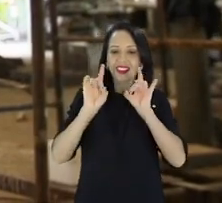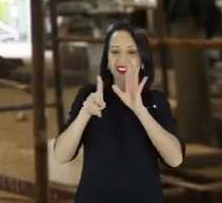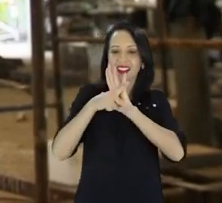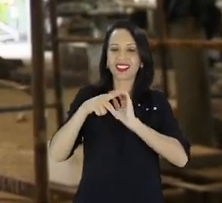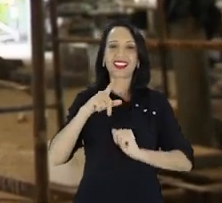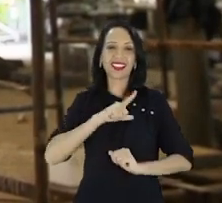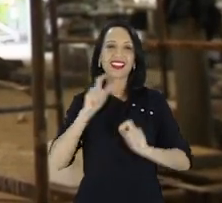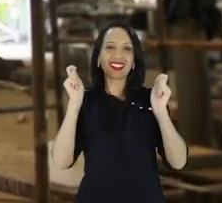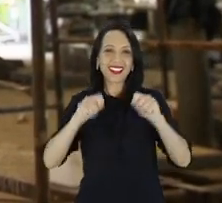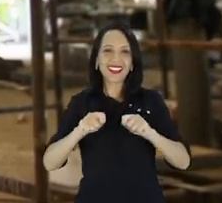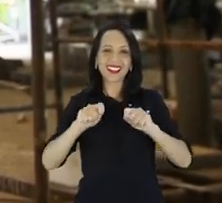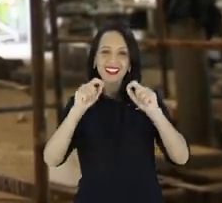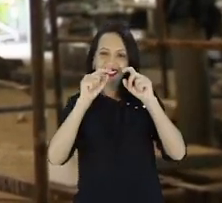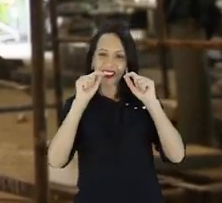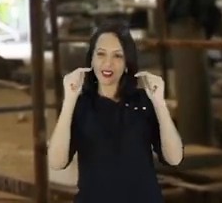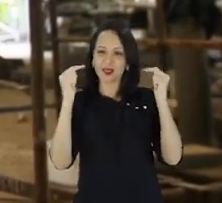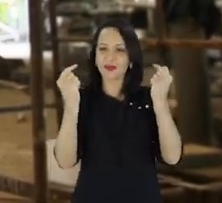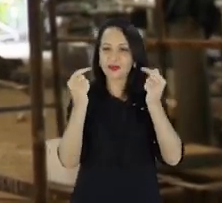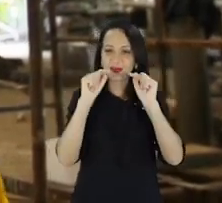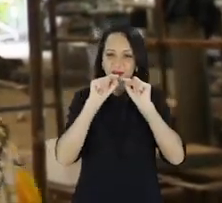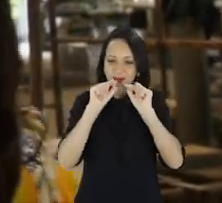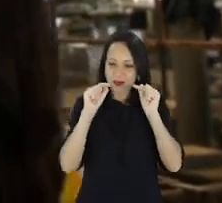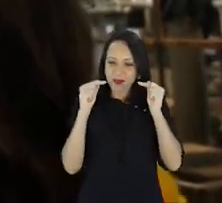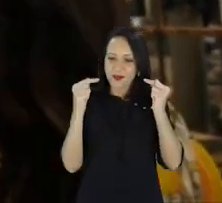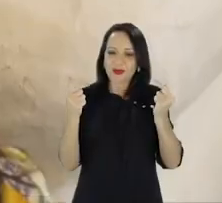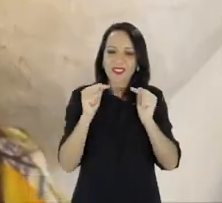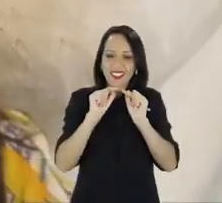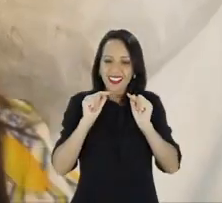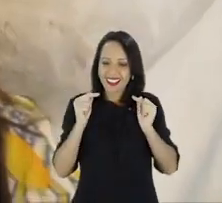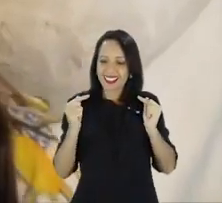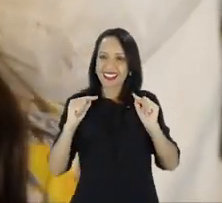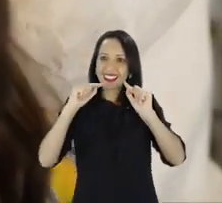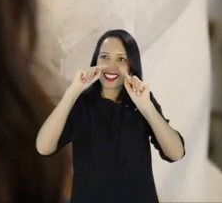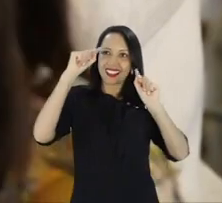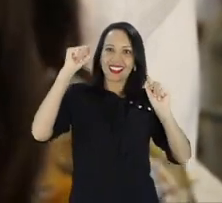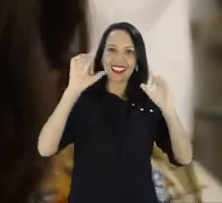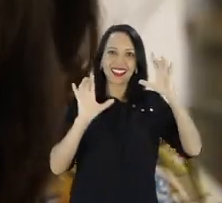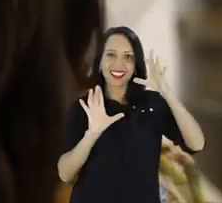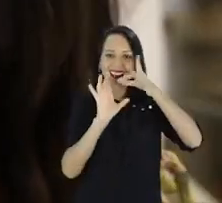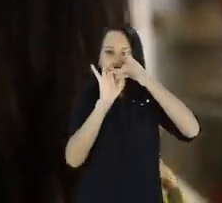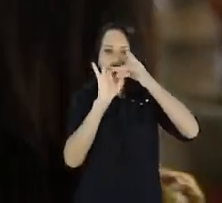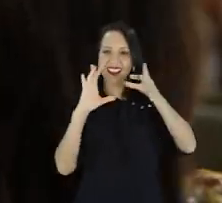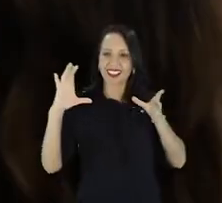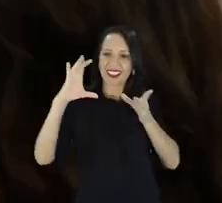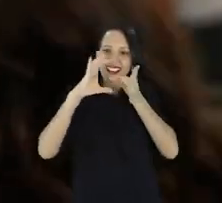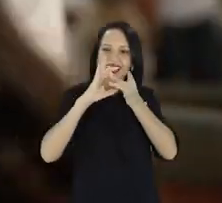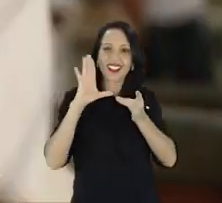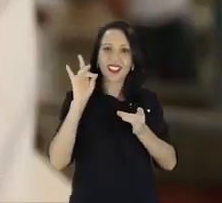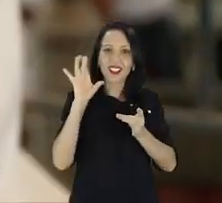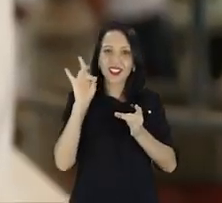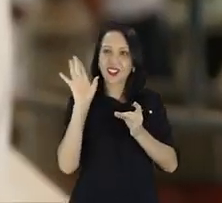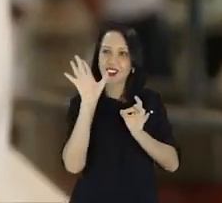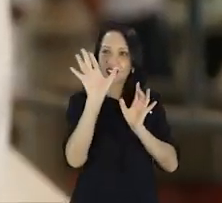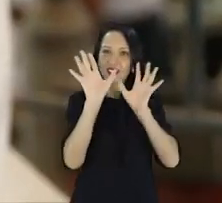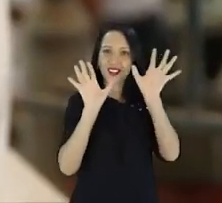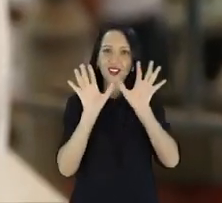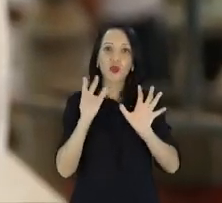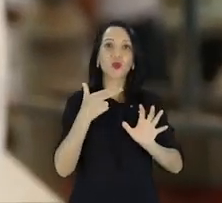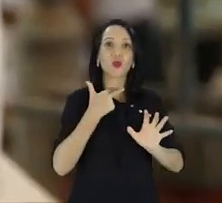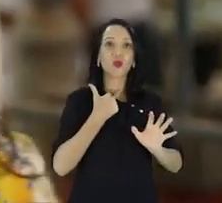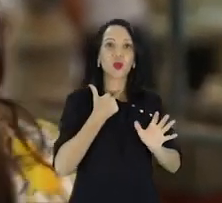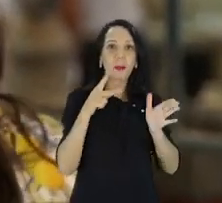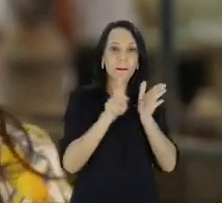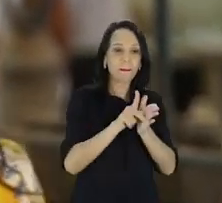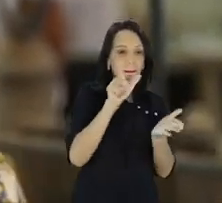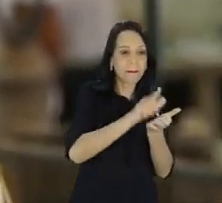que pudesse cortar e pudesse ser colado tivesse uma certa densidade porque não pode ser aquele isopor de papelaria tem